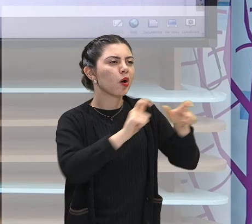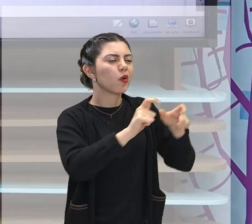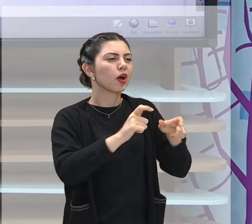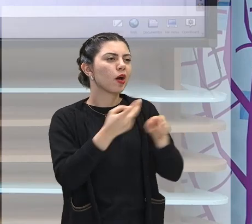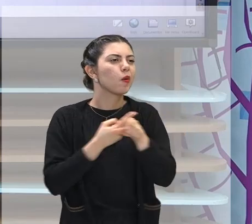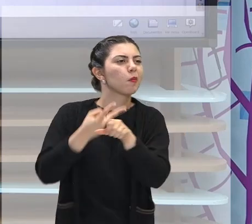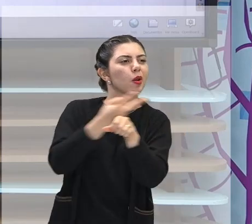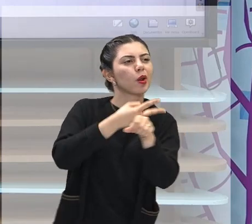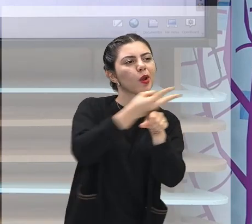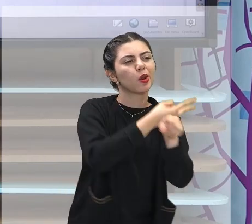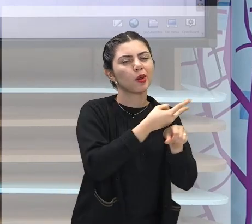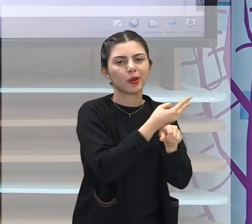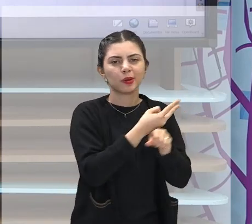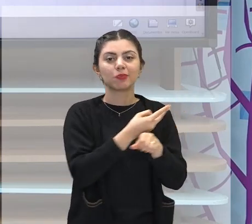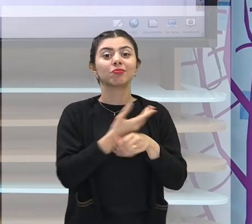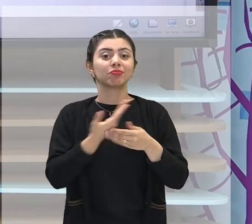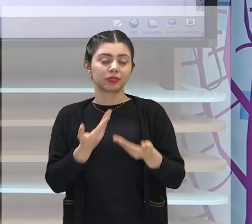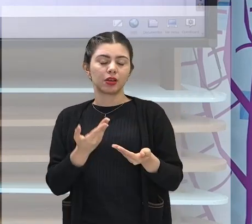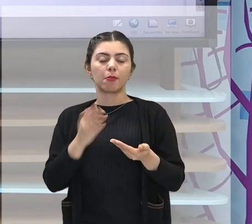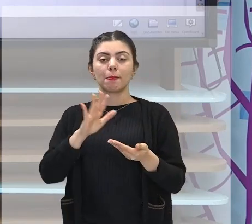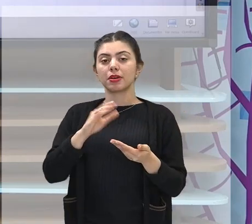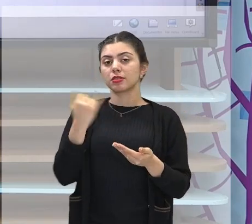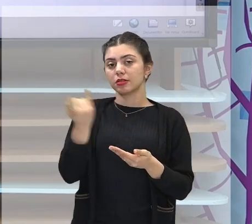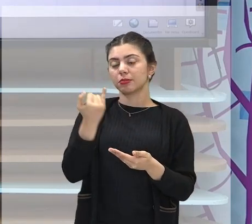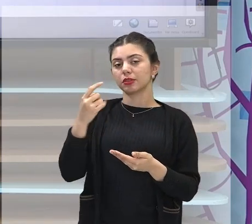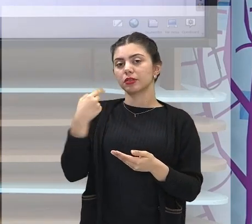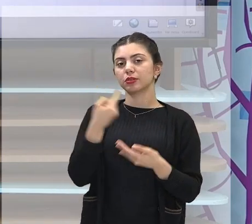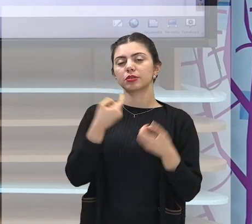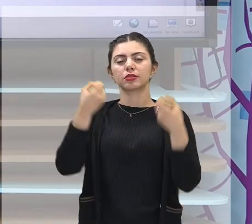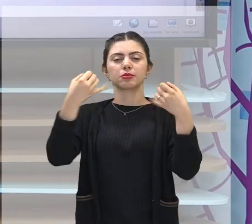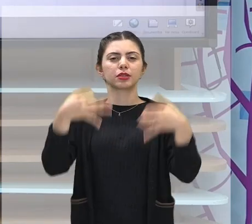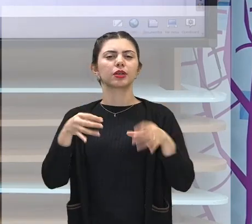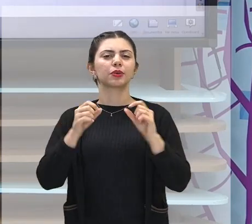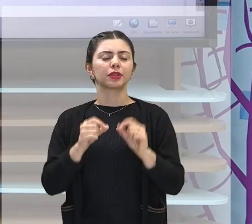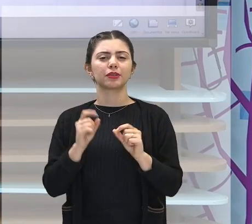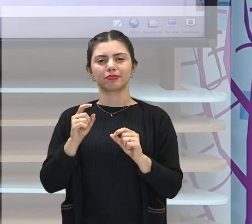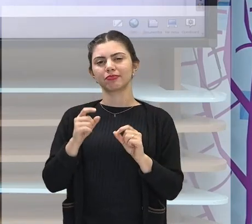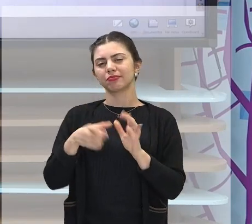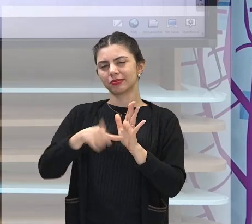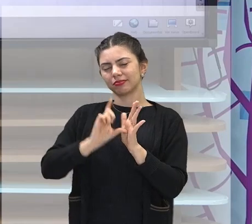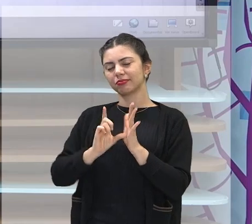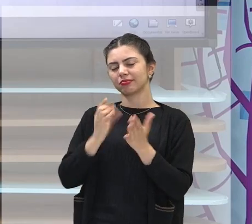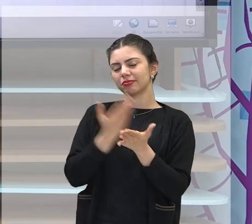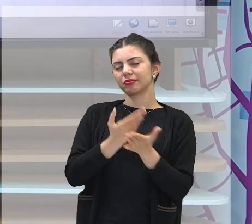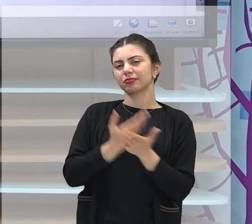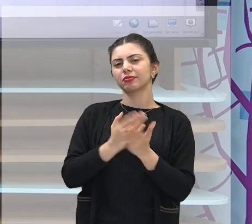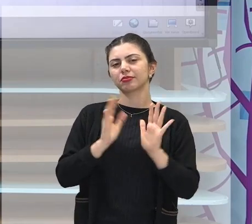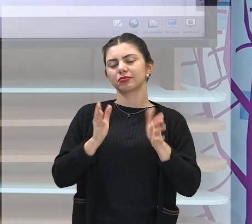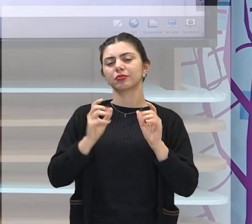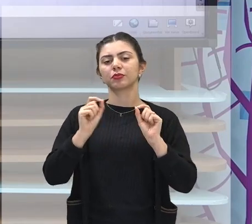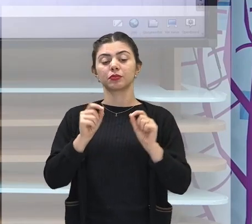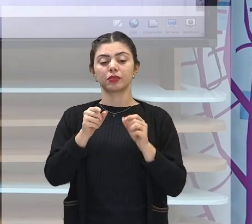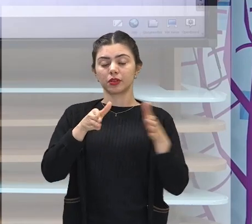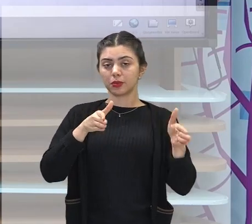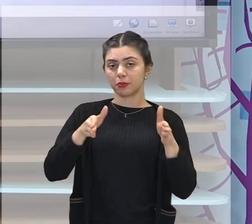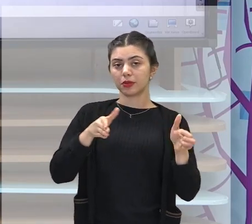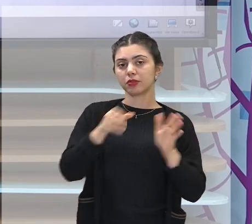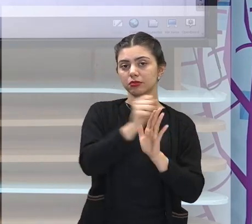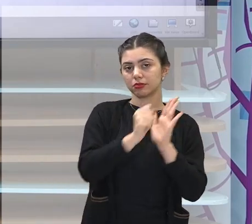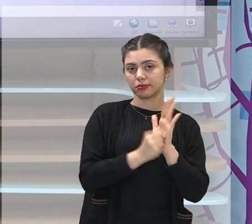importante lembrarmos que, em aulas anteriores, já falamos que, dentro desse período, né, do século